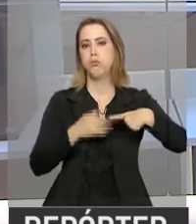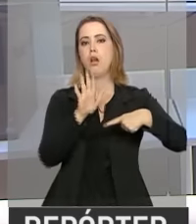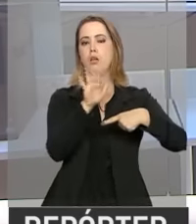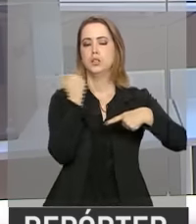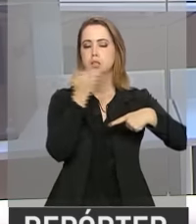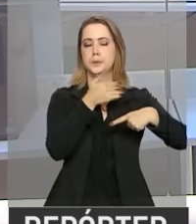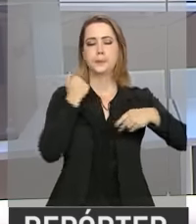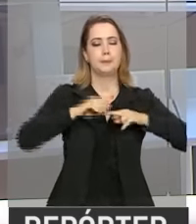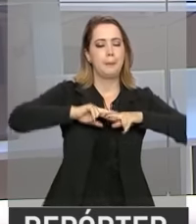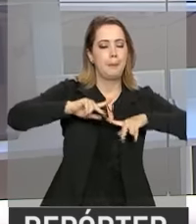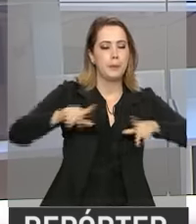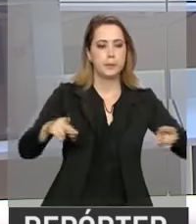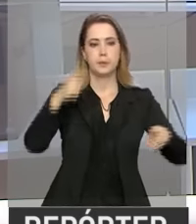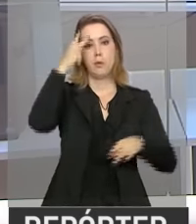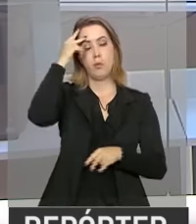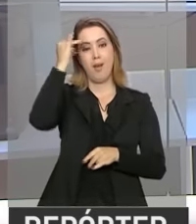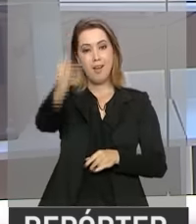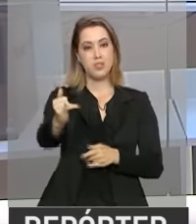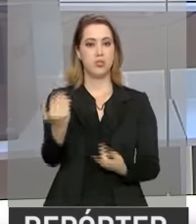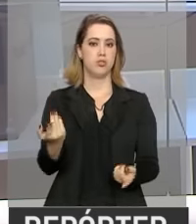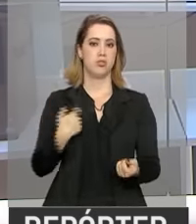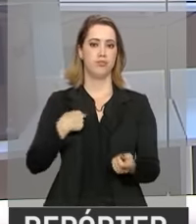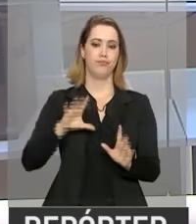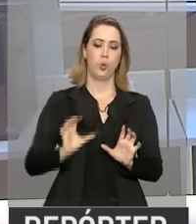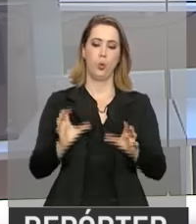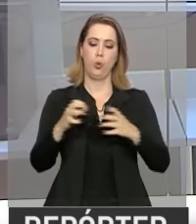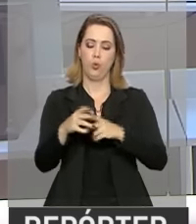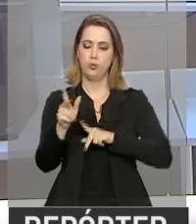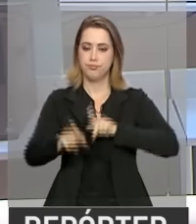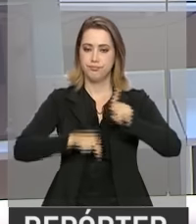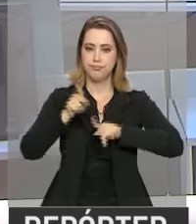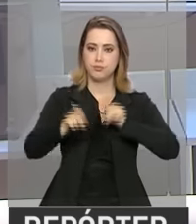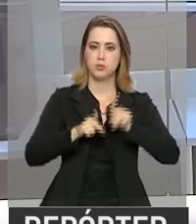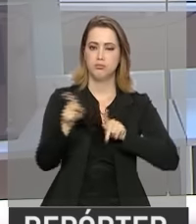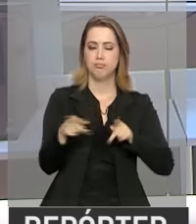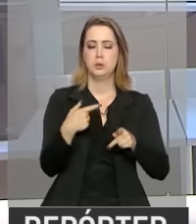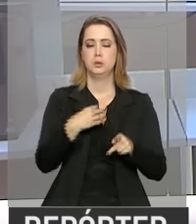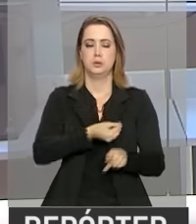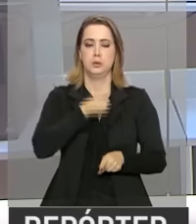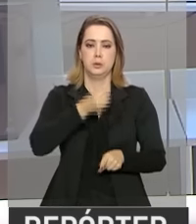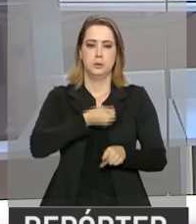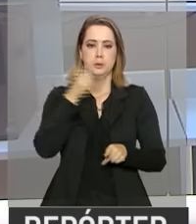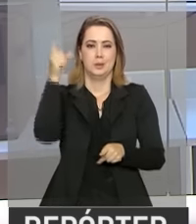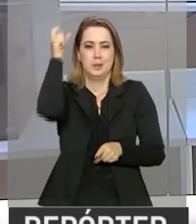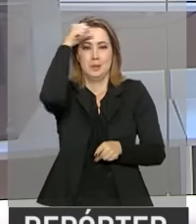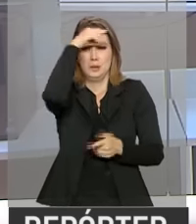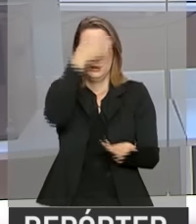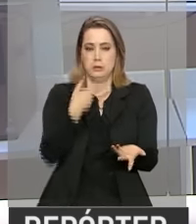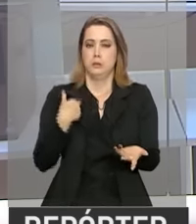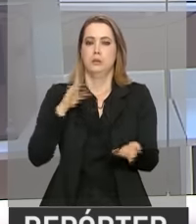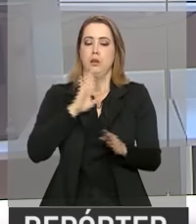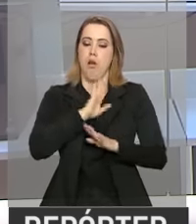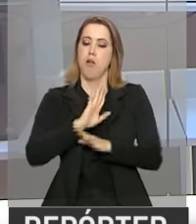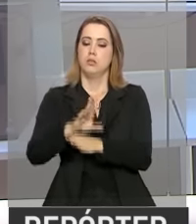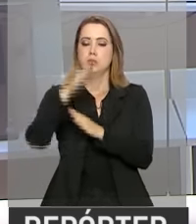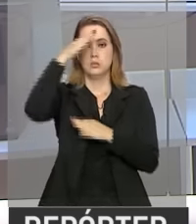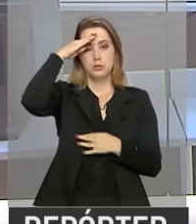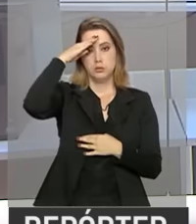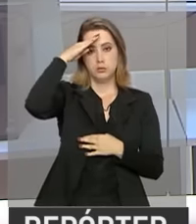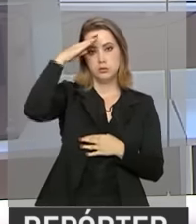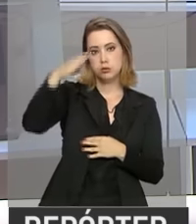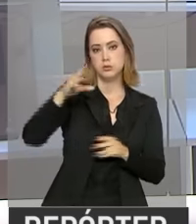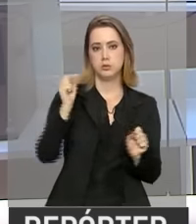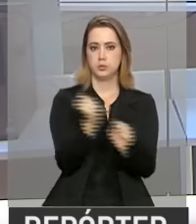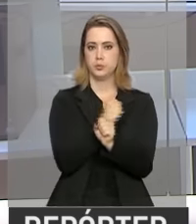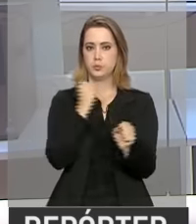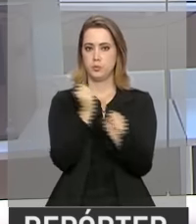destruição no Haiti. Parte da população ainda vive em condições precárias. As forças militares brasileiras ajudam na reconstrução do país.